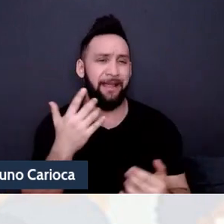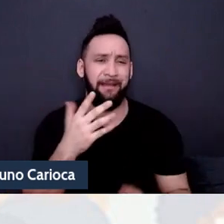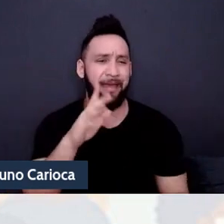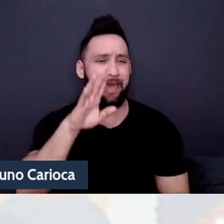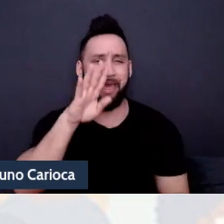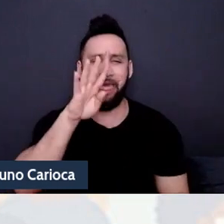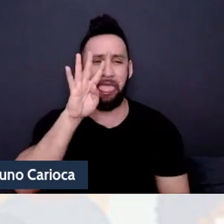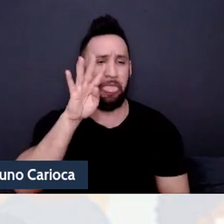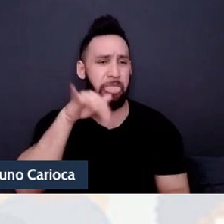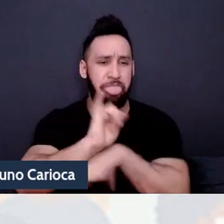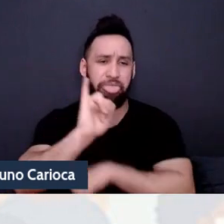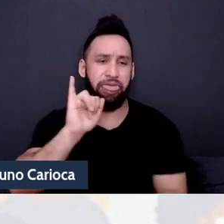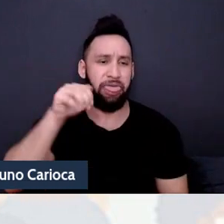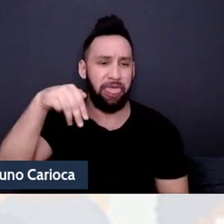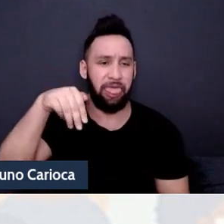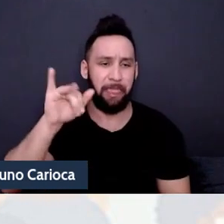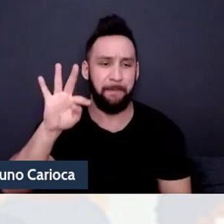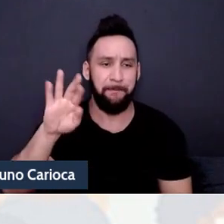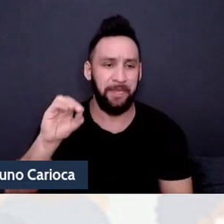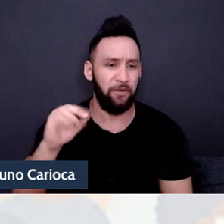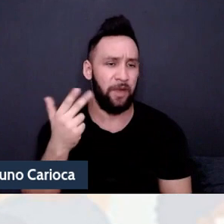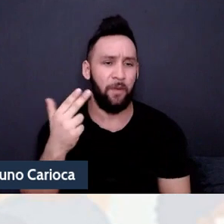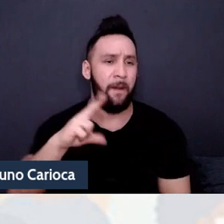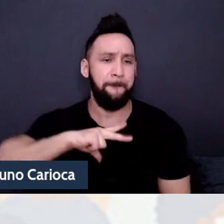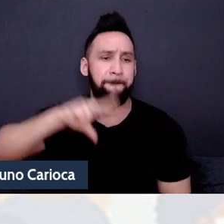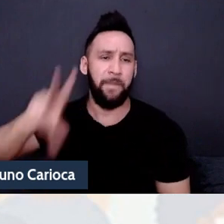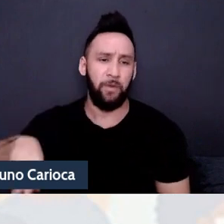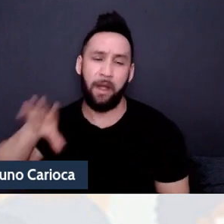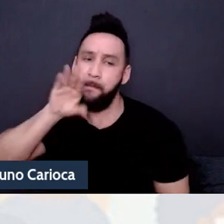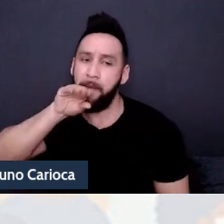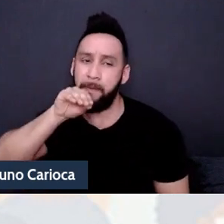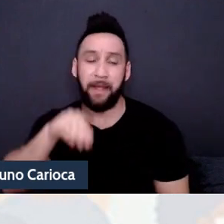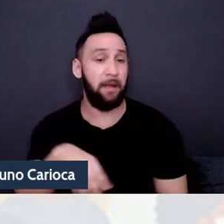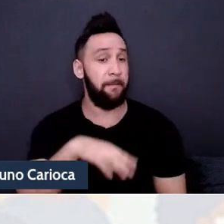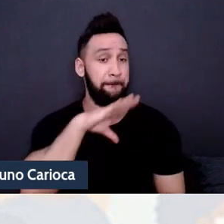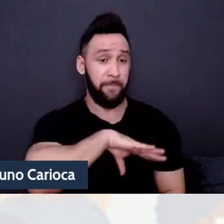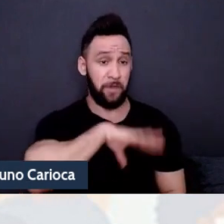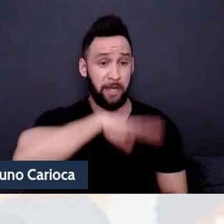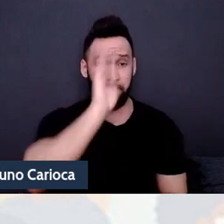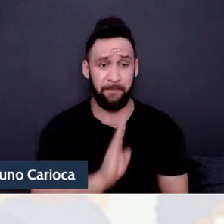O favorecimento de uma educação voltada para a interculturalidade, né?